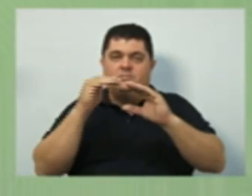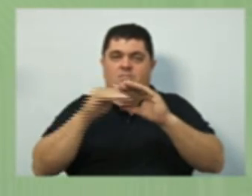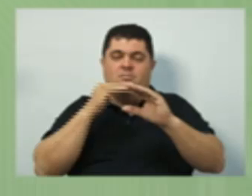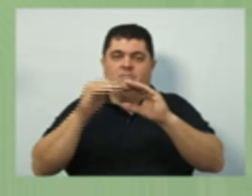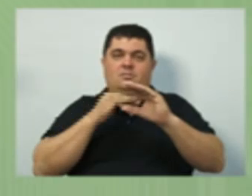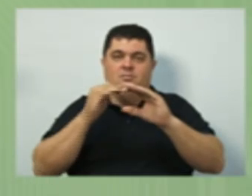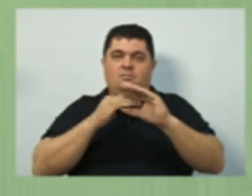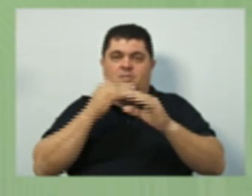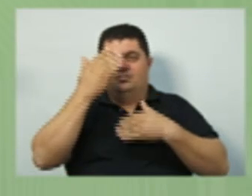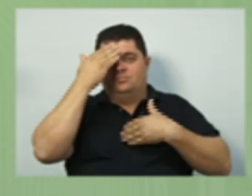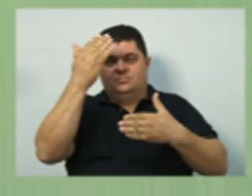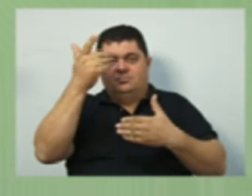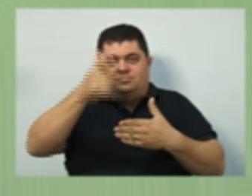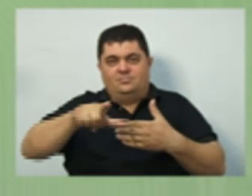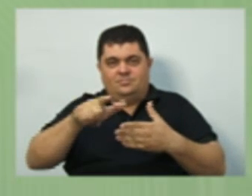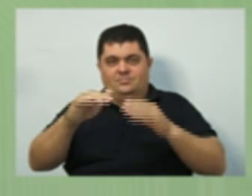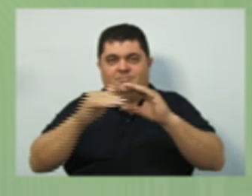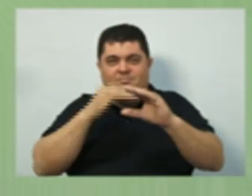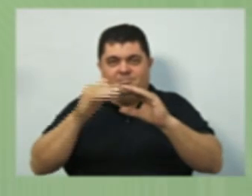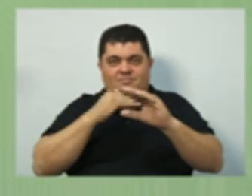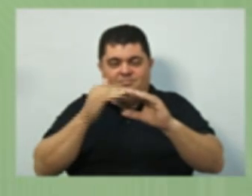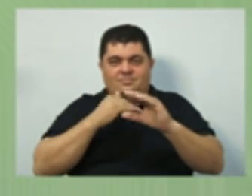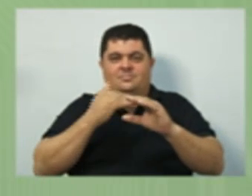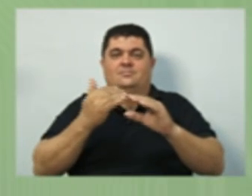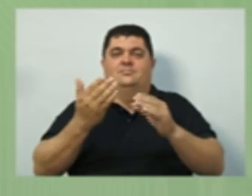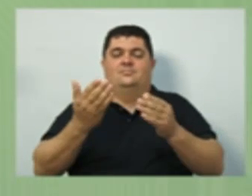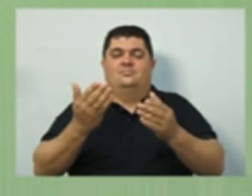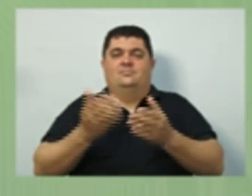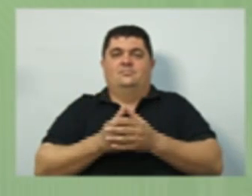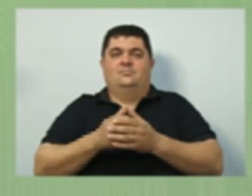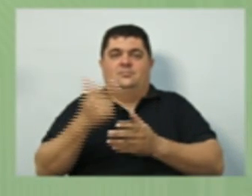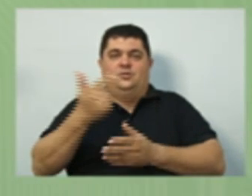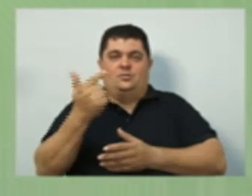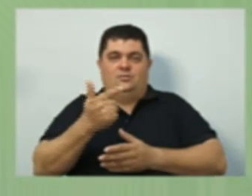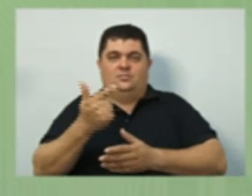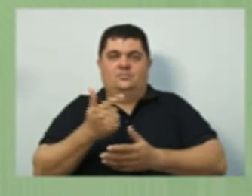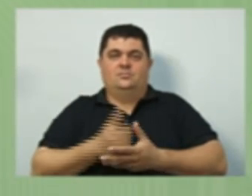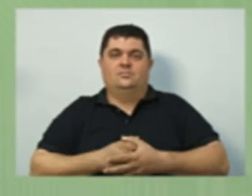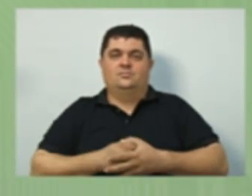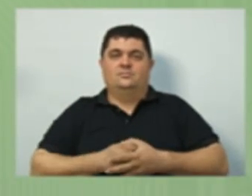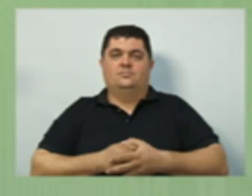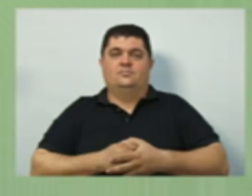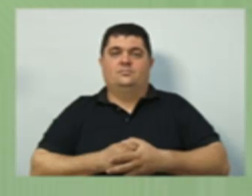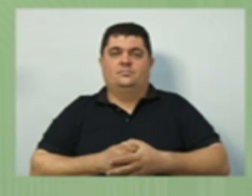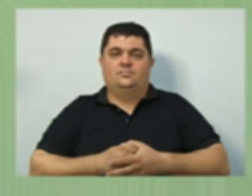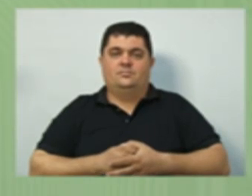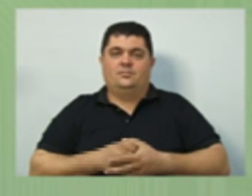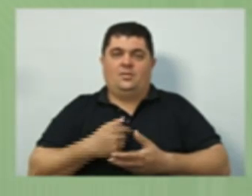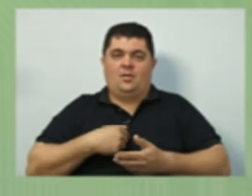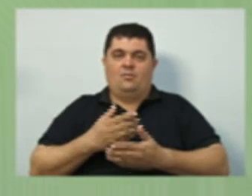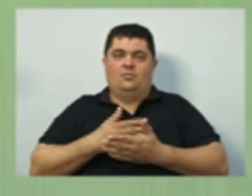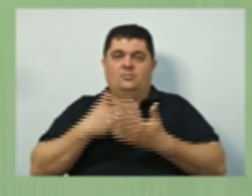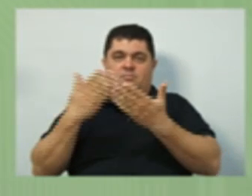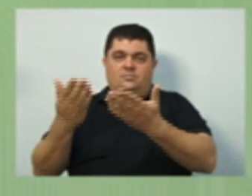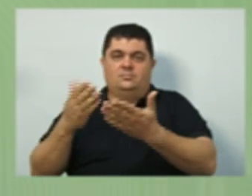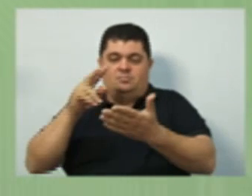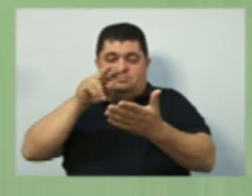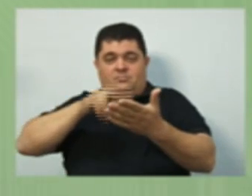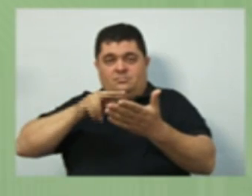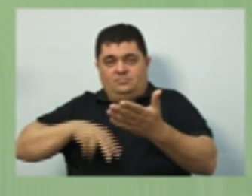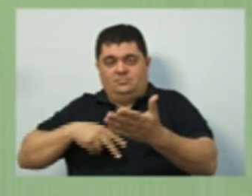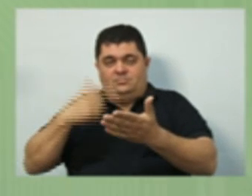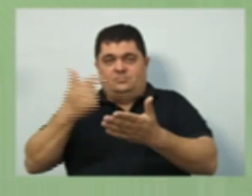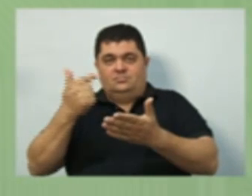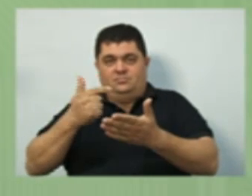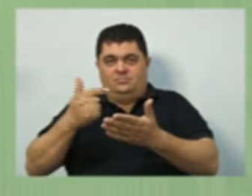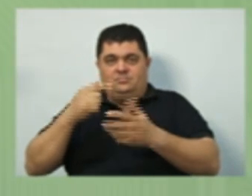agora, agradeço mais uma vez agora a participação de vocês, para a questão número 2. Então o que eu vou fazer? Eu vou passar para o professor fazer a leitura da questão